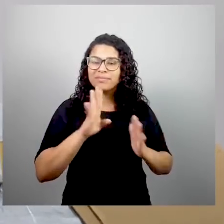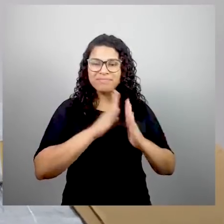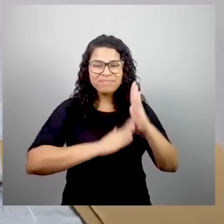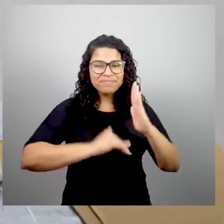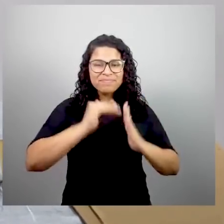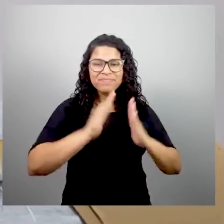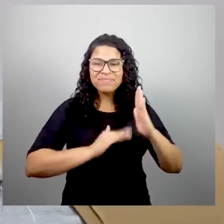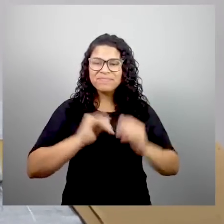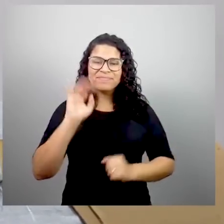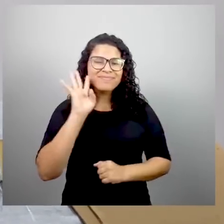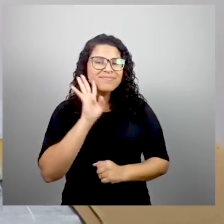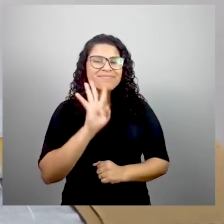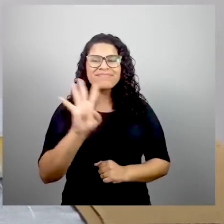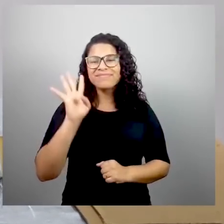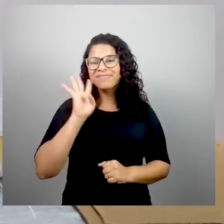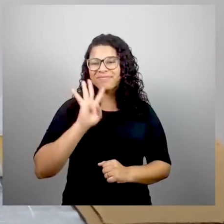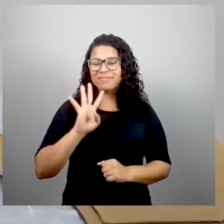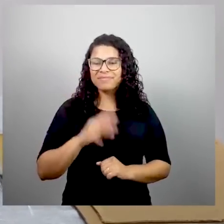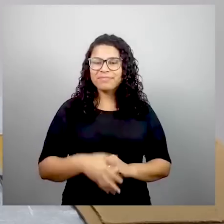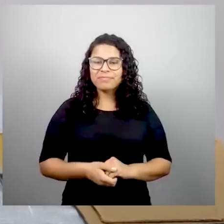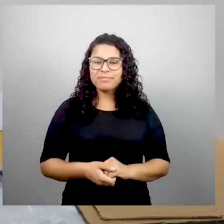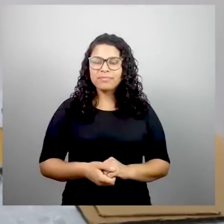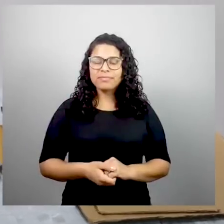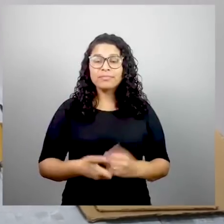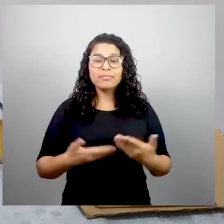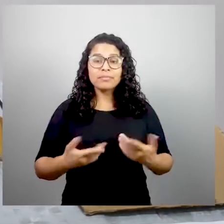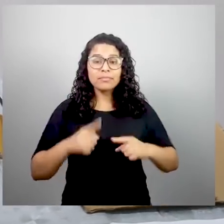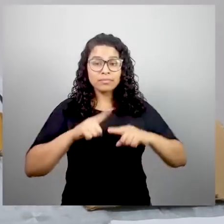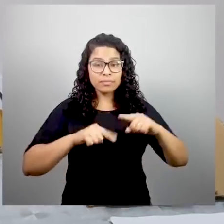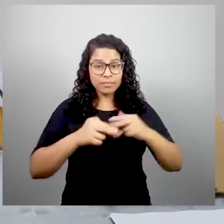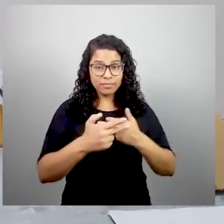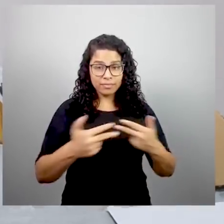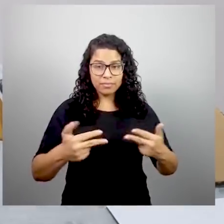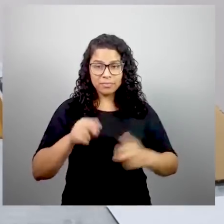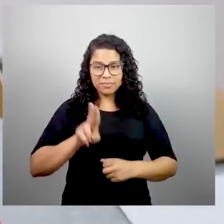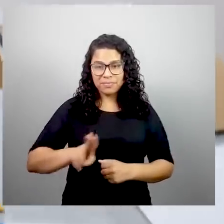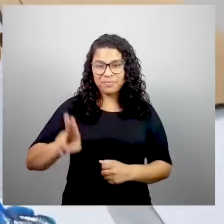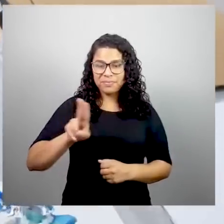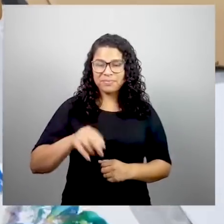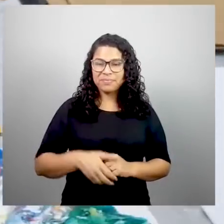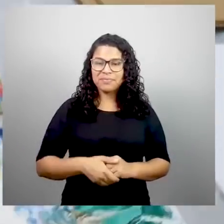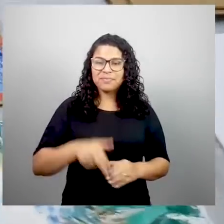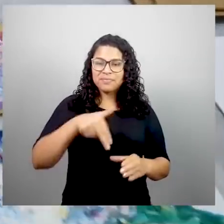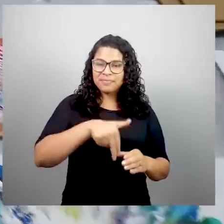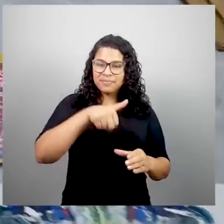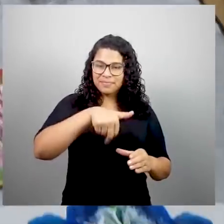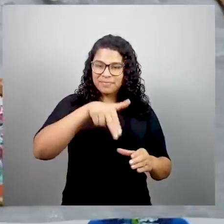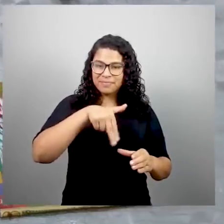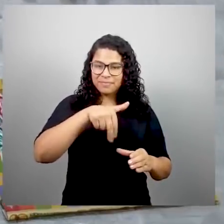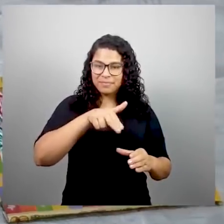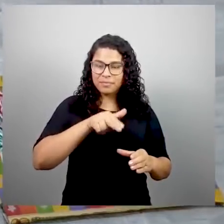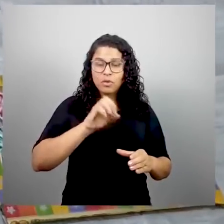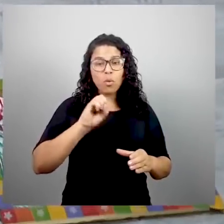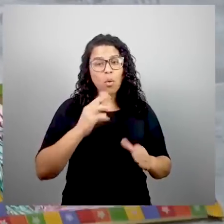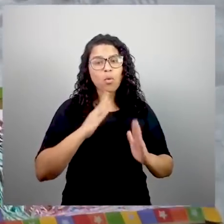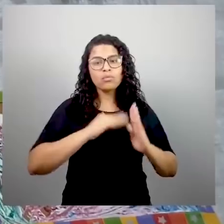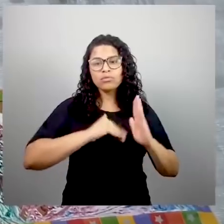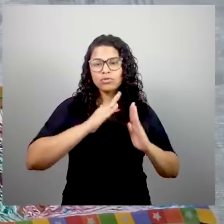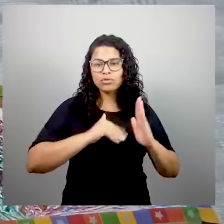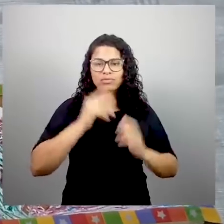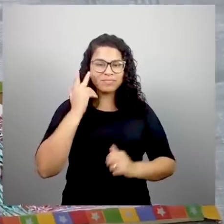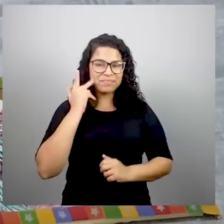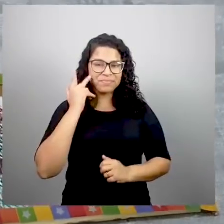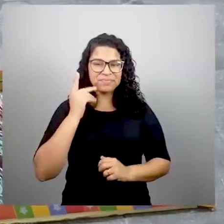muito legal, muito divertida. E para isso nós vamos utilizar guache ou